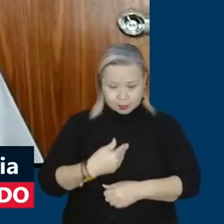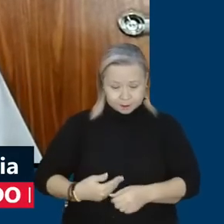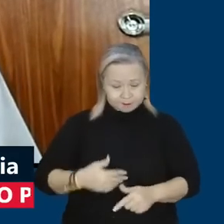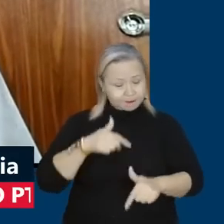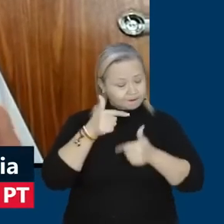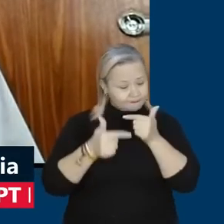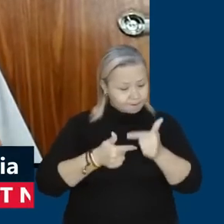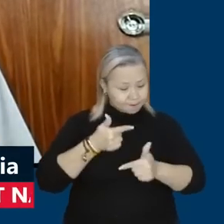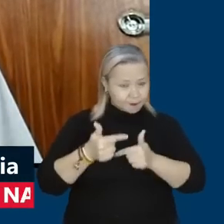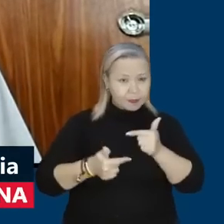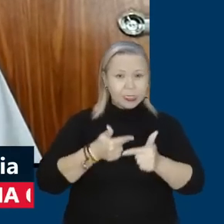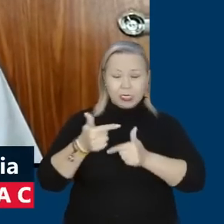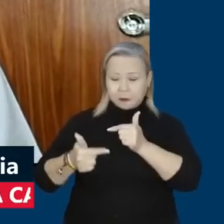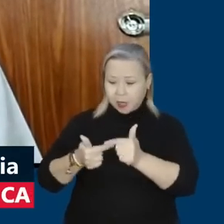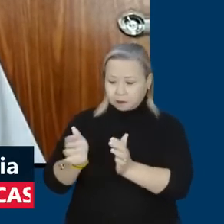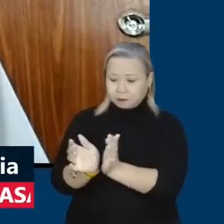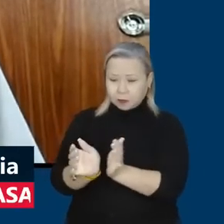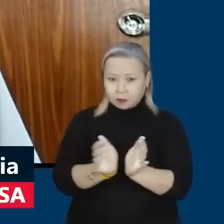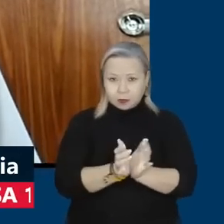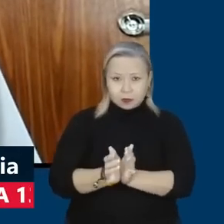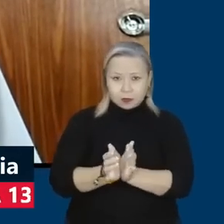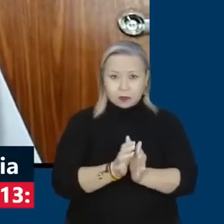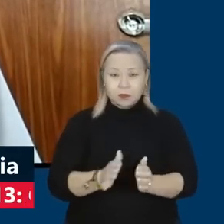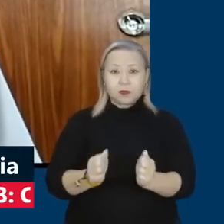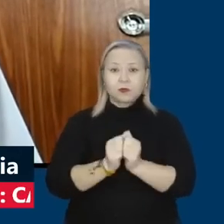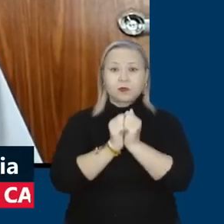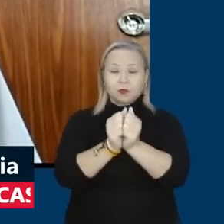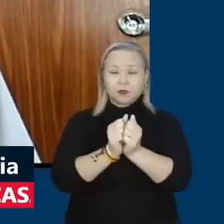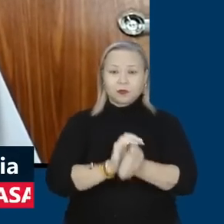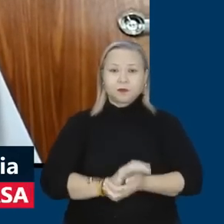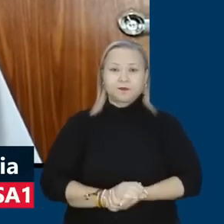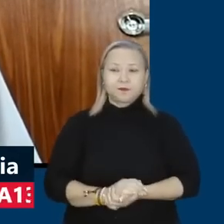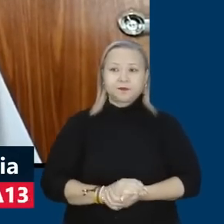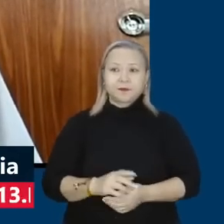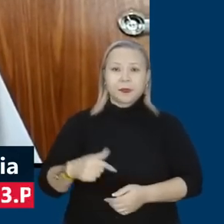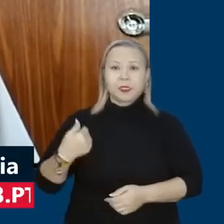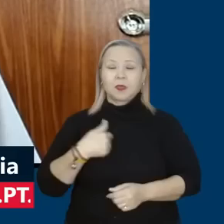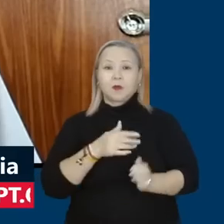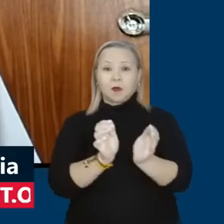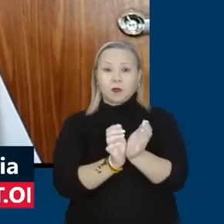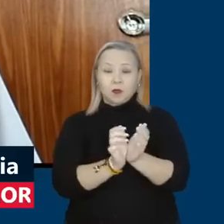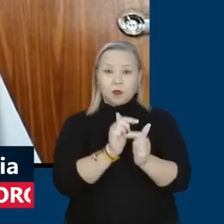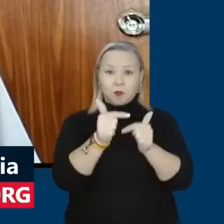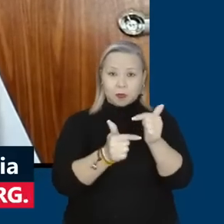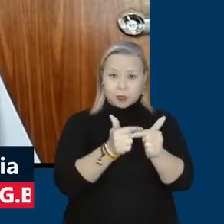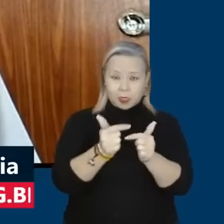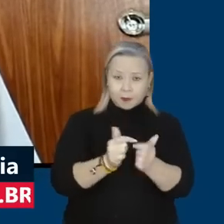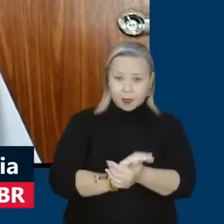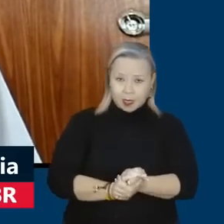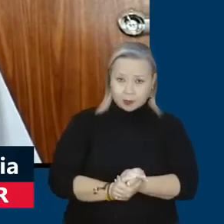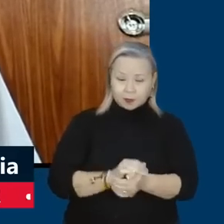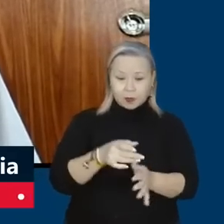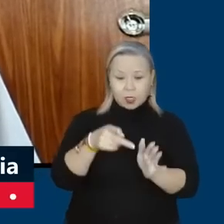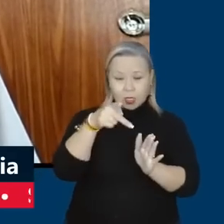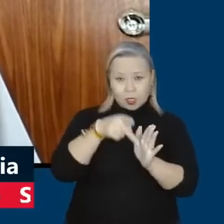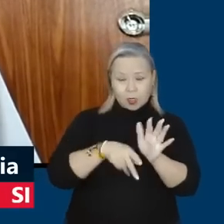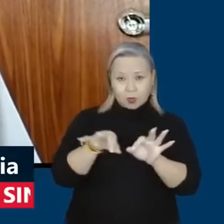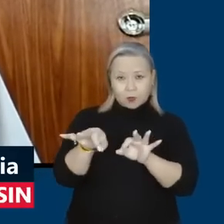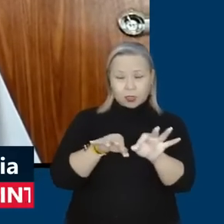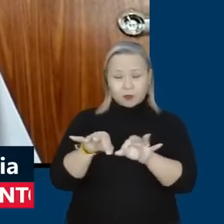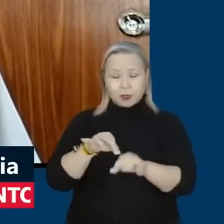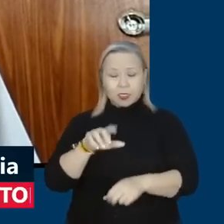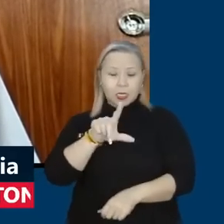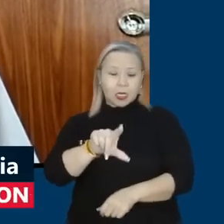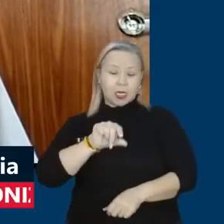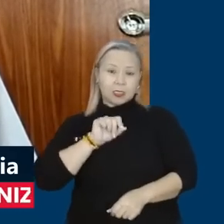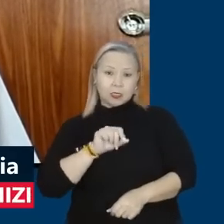trabalhos quase que conjuntos. Sobre o nosso GT, o grupo de trabalho do planejamento, é importante destacar